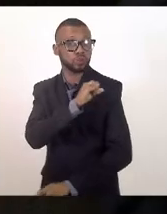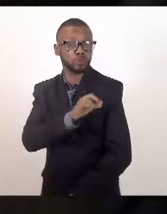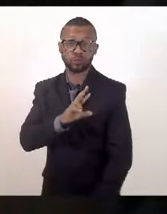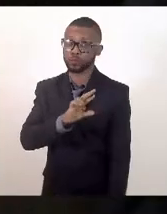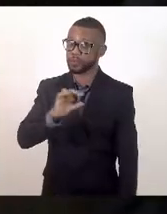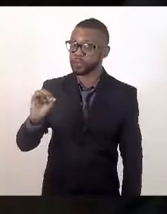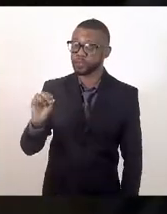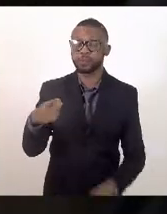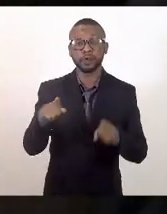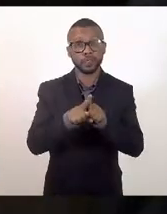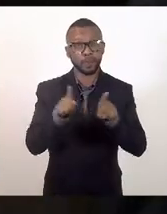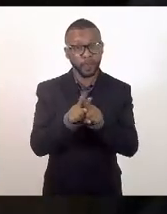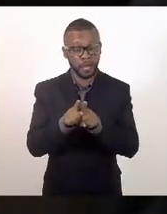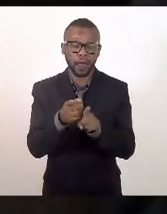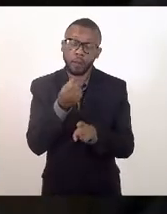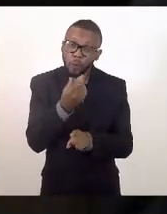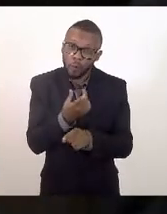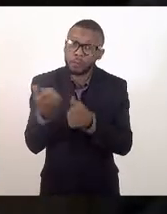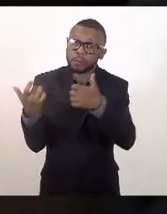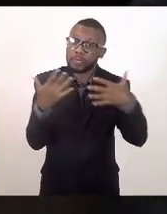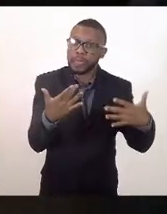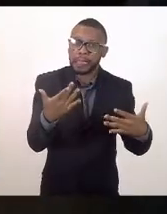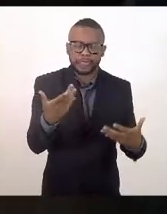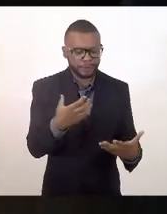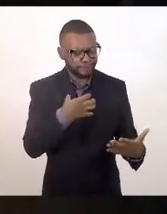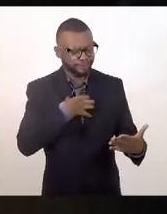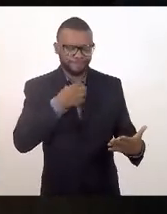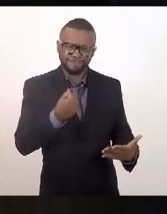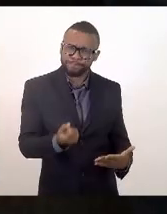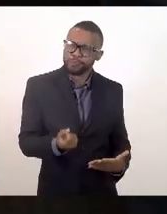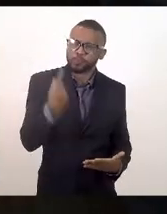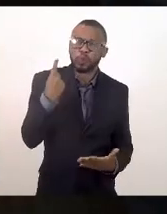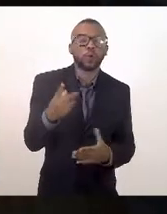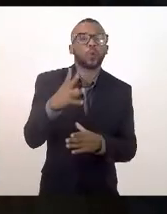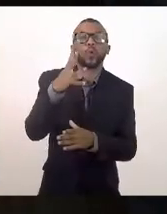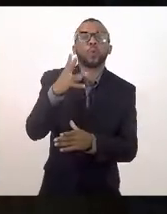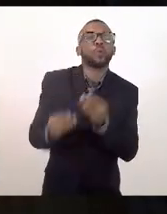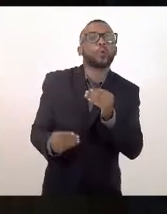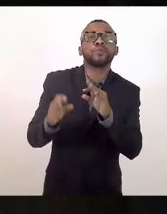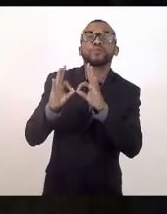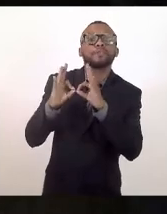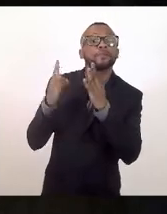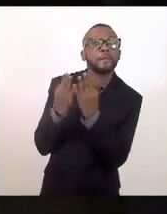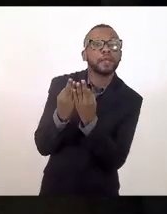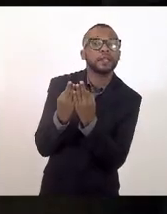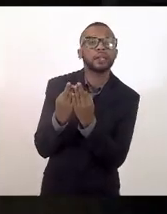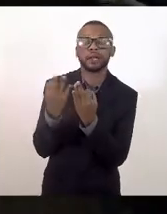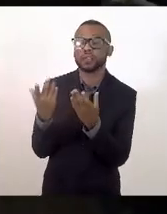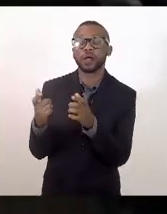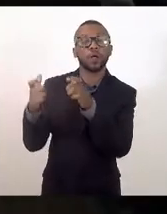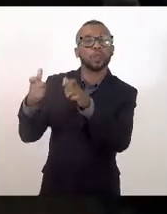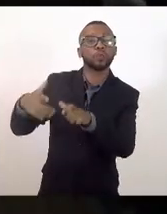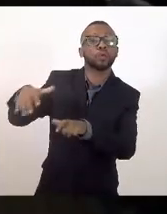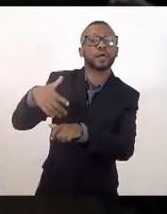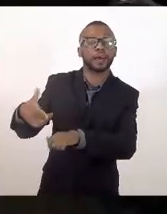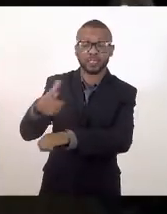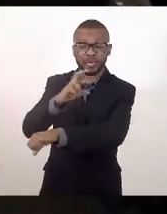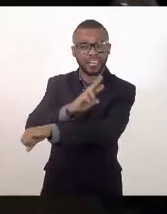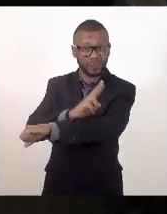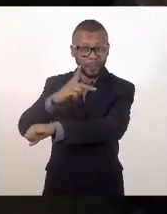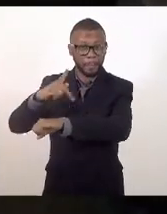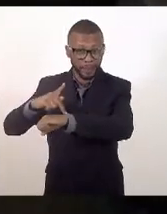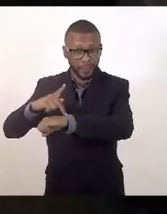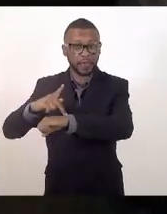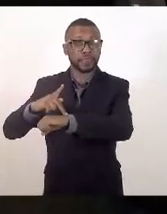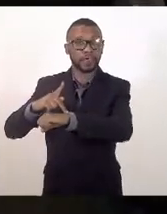presidente, inclusive, que me causou estranhamento o desaparecimento de uma família inteira em Rio das Pedras, uma família,